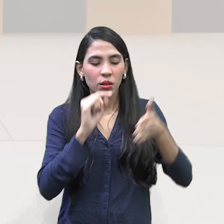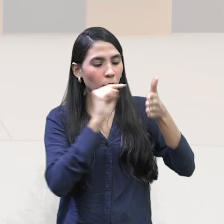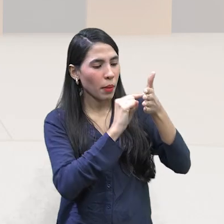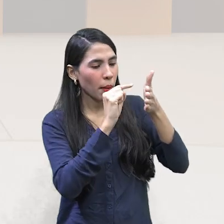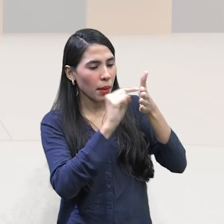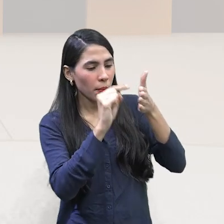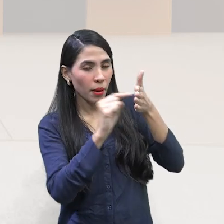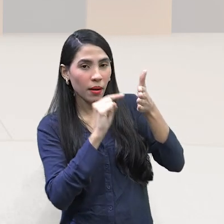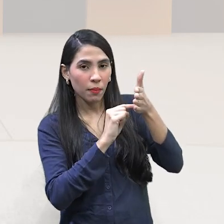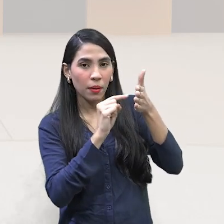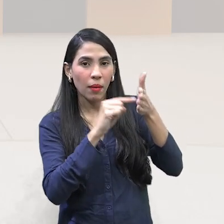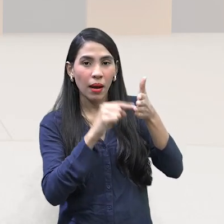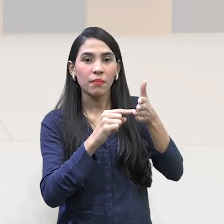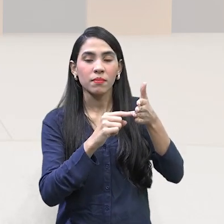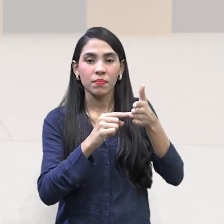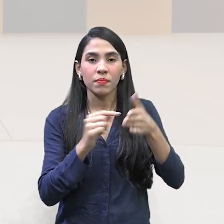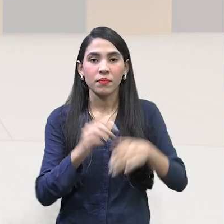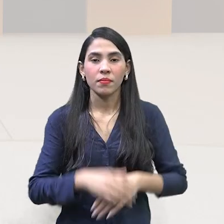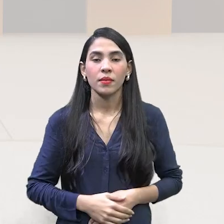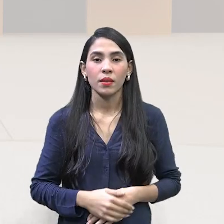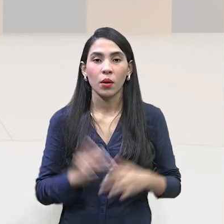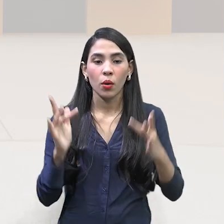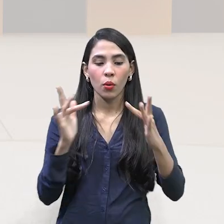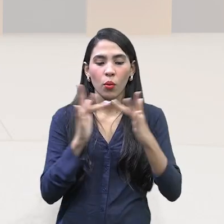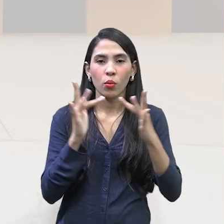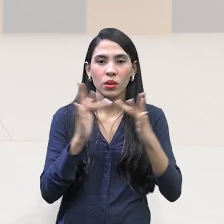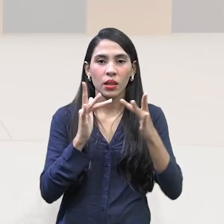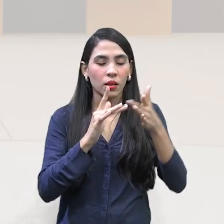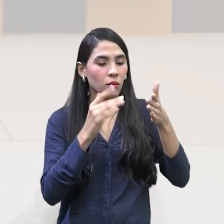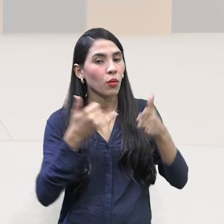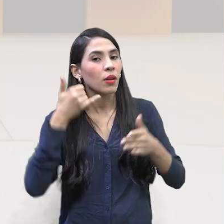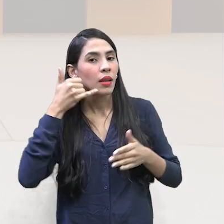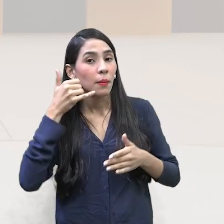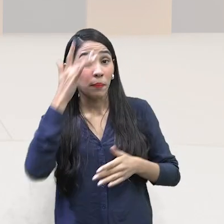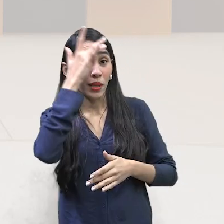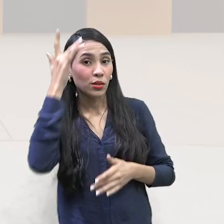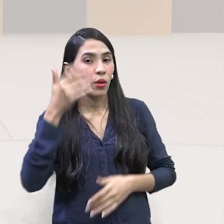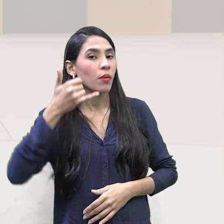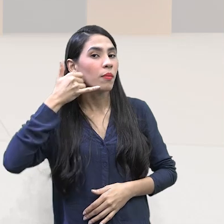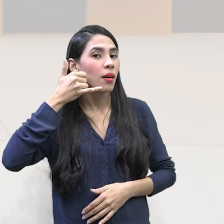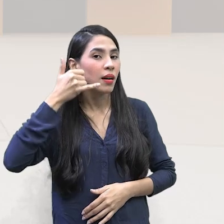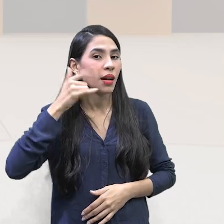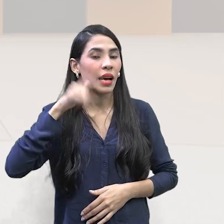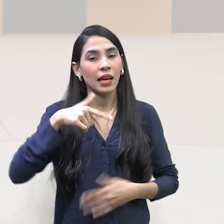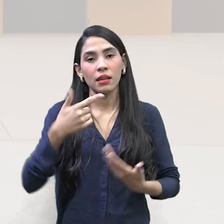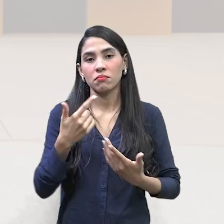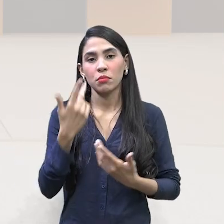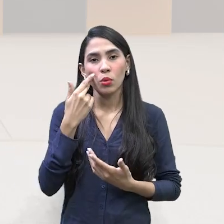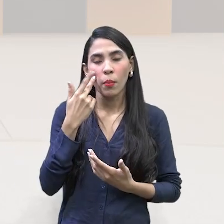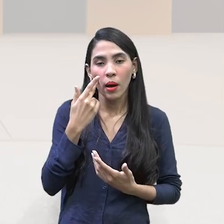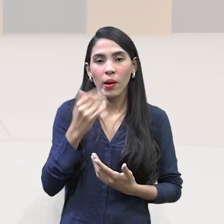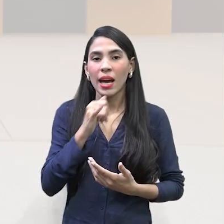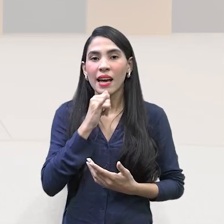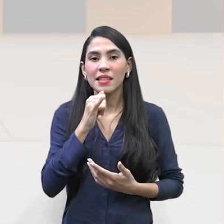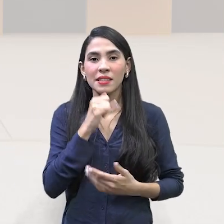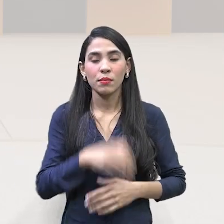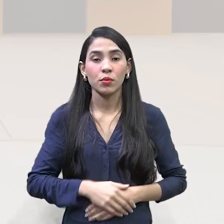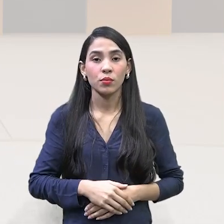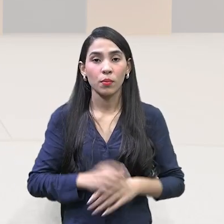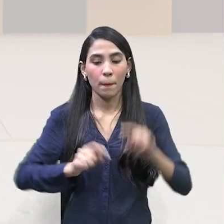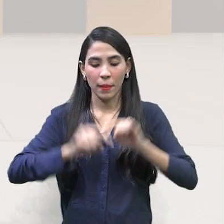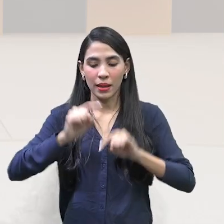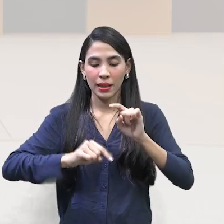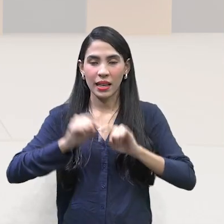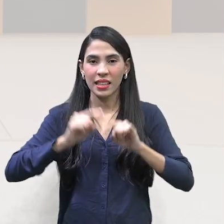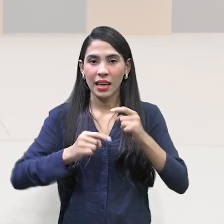lugares para encaixar. Não é para conectar. E o telefonista, não é, era uma profissão comum quando o telefone era um item de